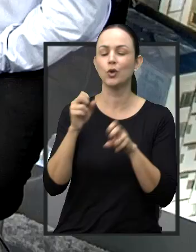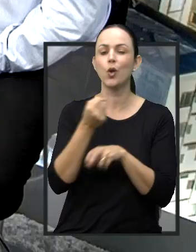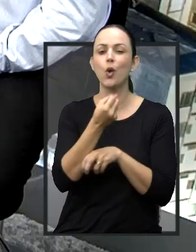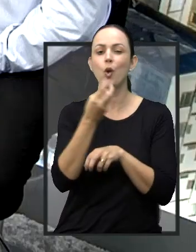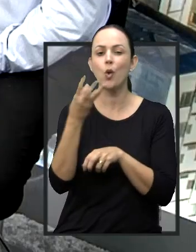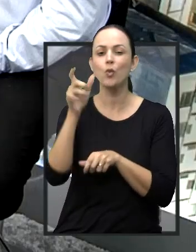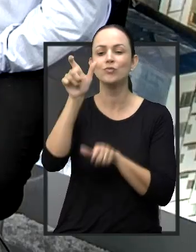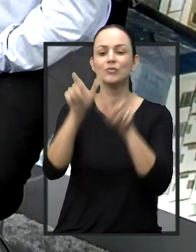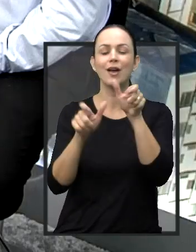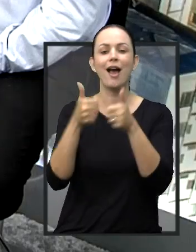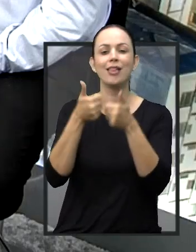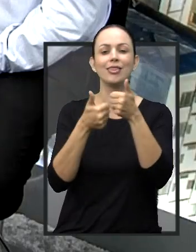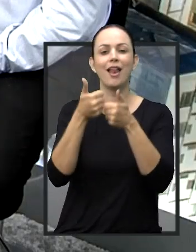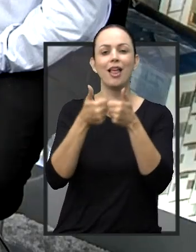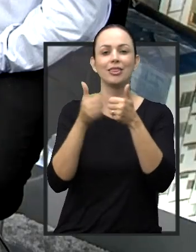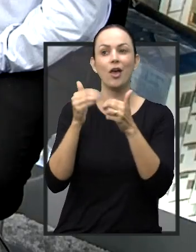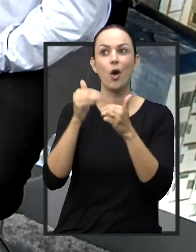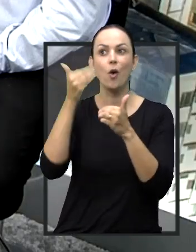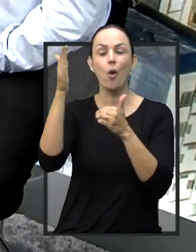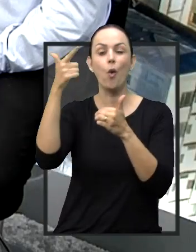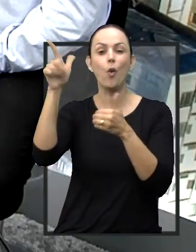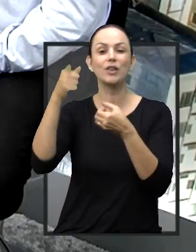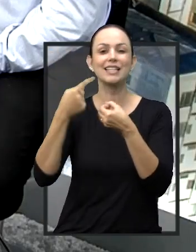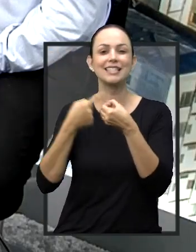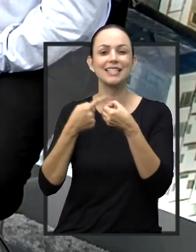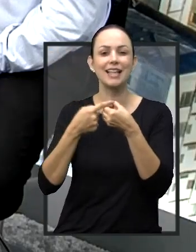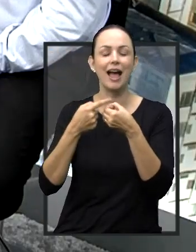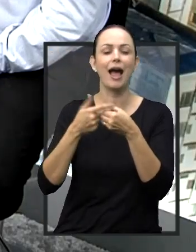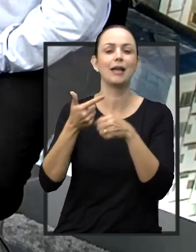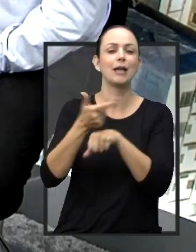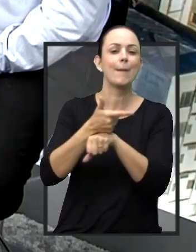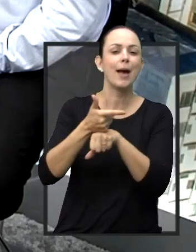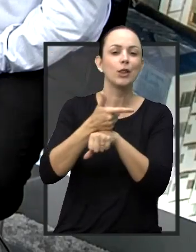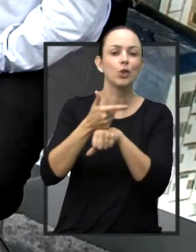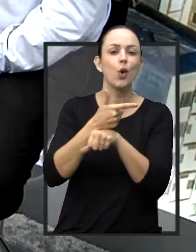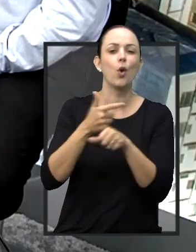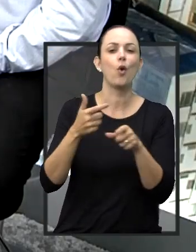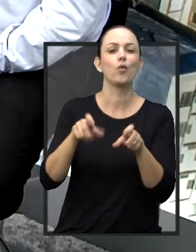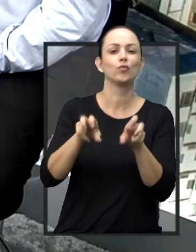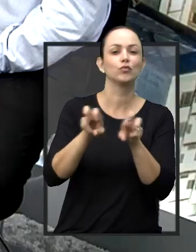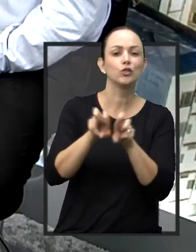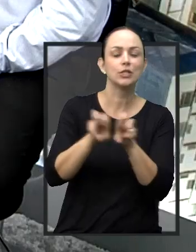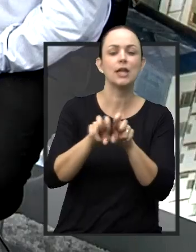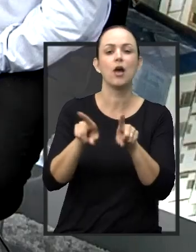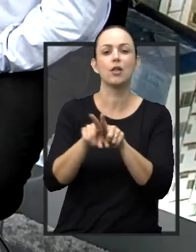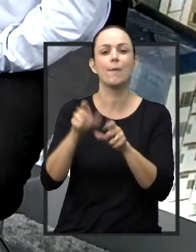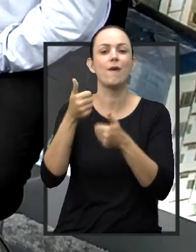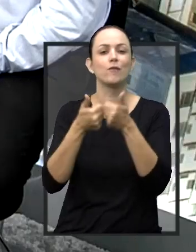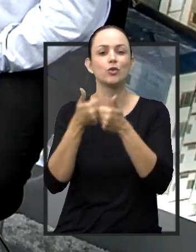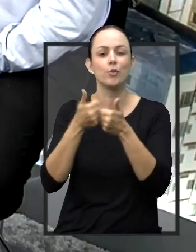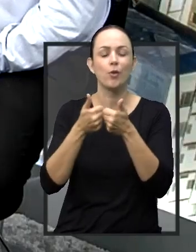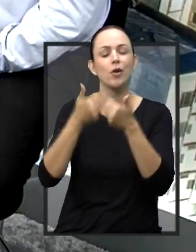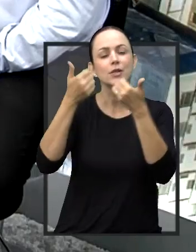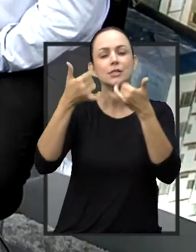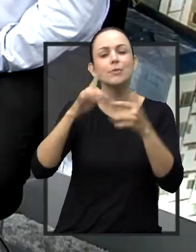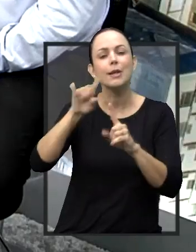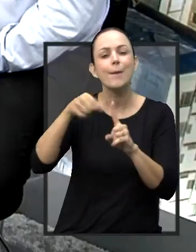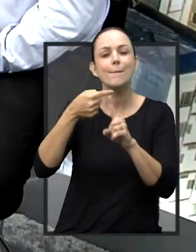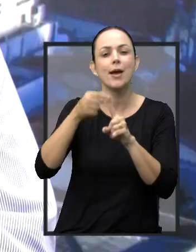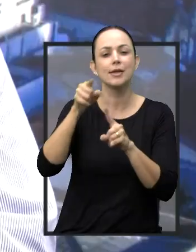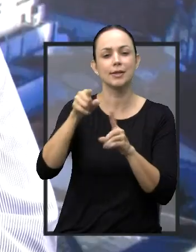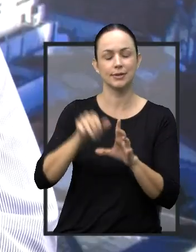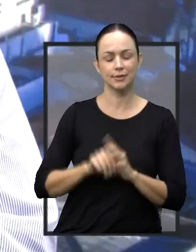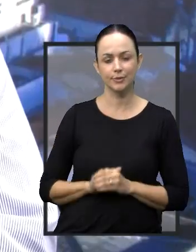atletas de fora em competições amadoras do futebol e do futsal aqui de Jaú. Gostaria que o senhor falasse um pouquinho mais a respeito dessa